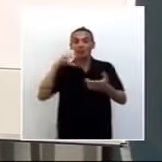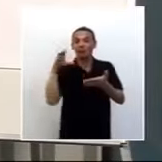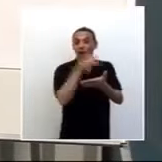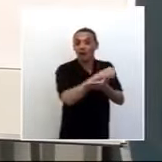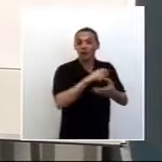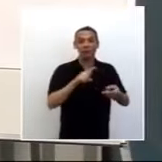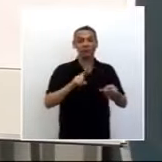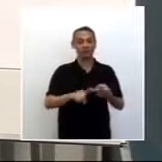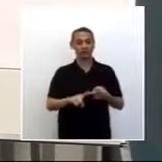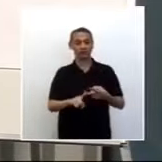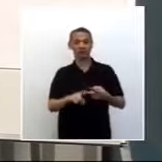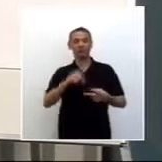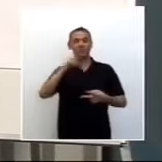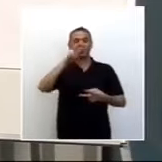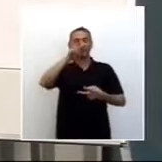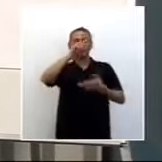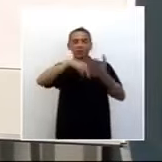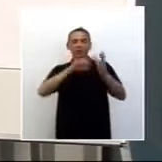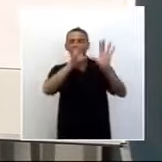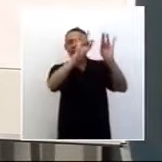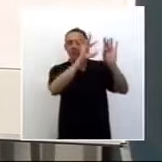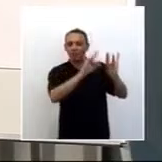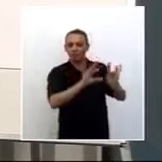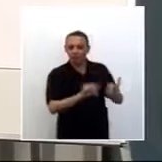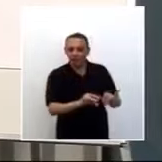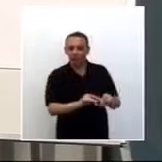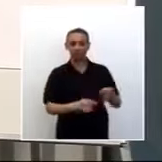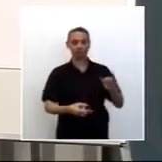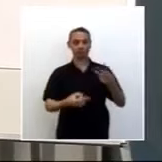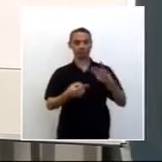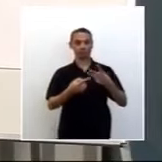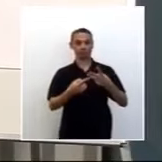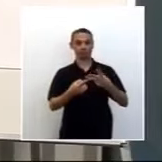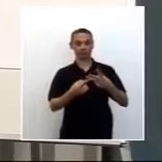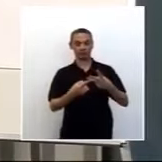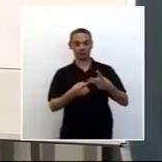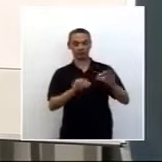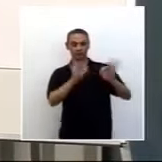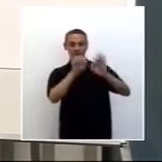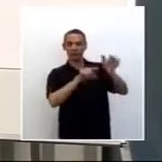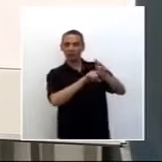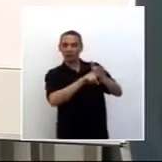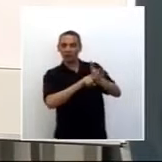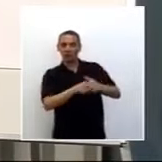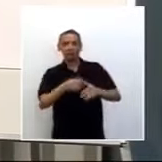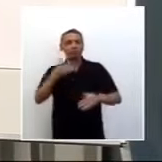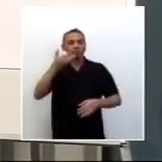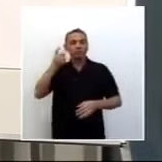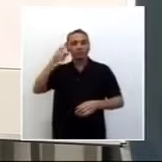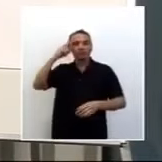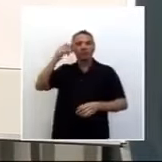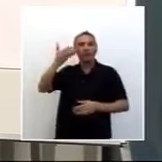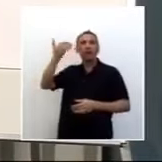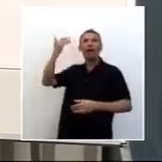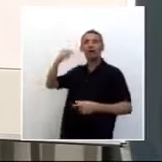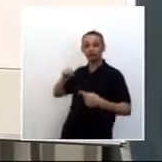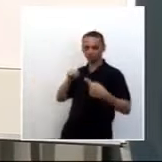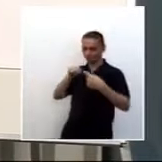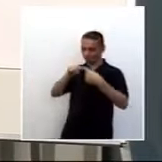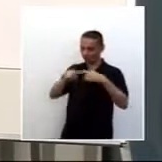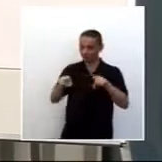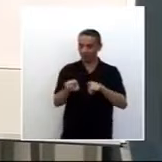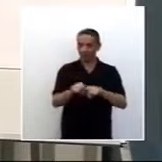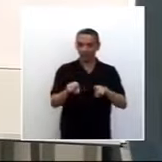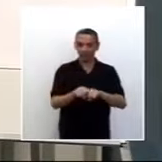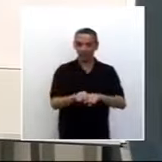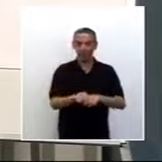rápida o esquema e a leitura detalhada olhar a a fazer a inferência usar o conhecimento prévio é